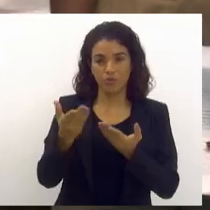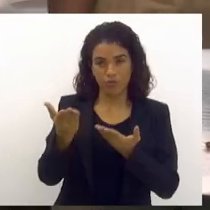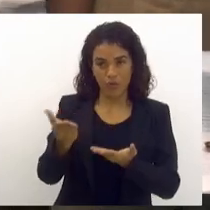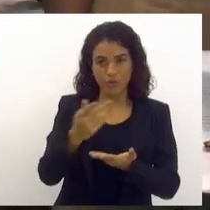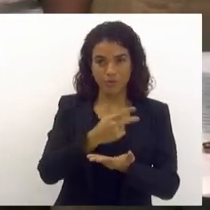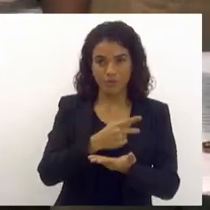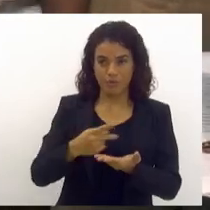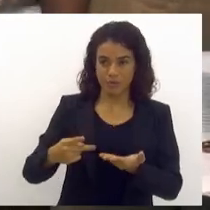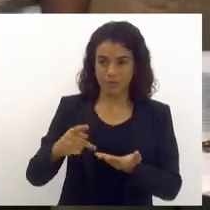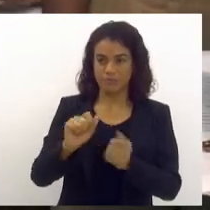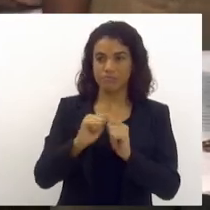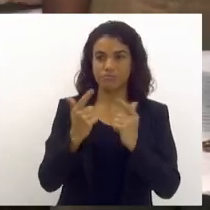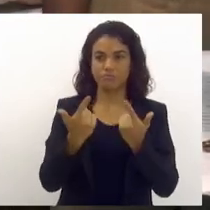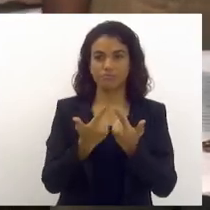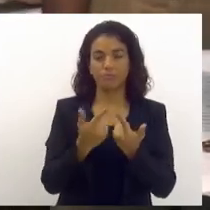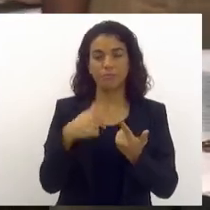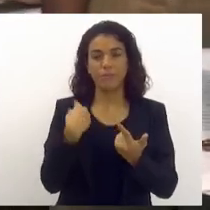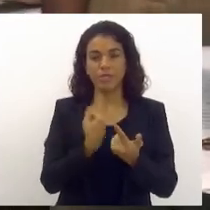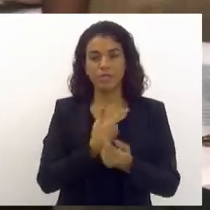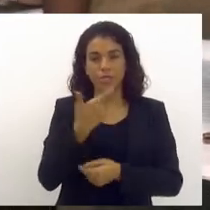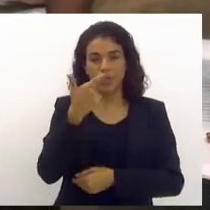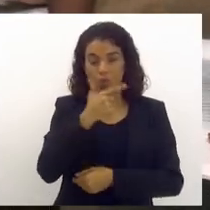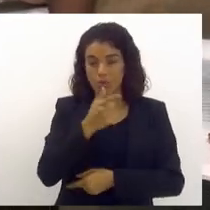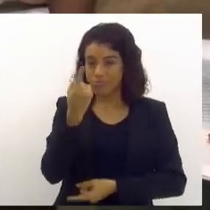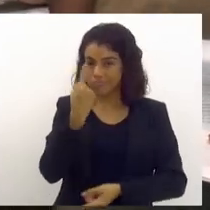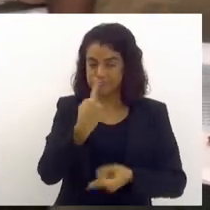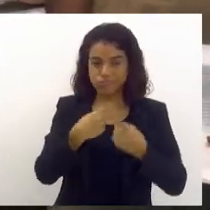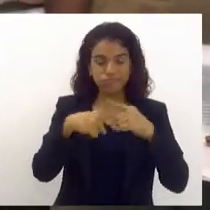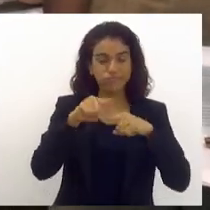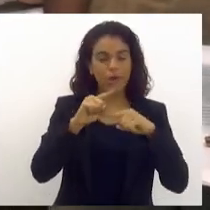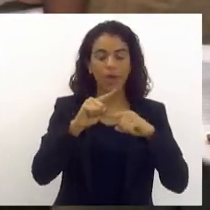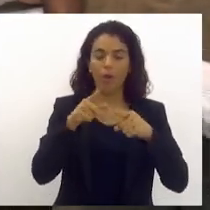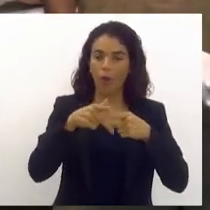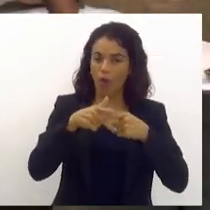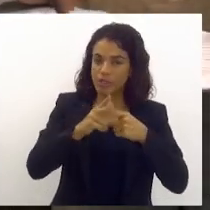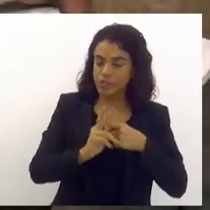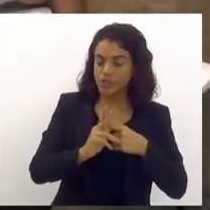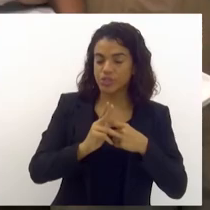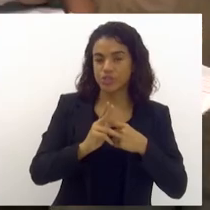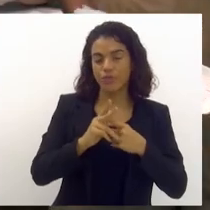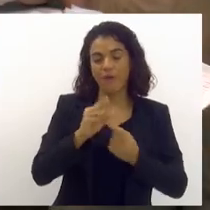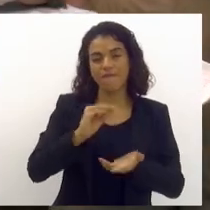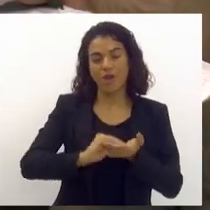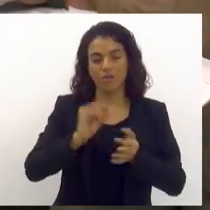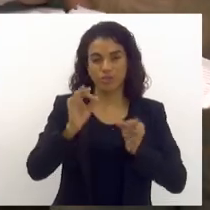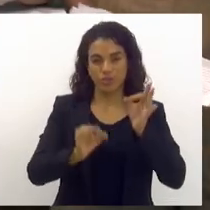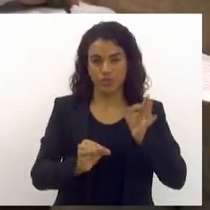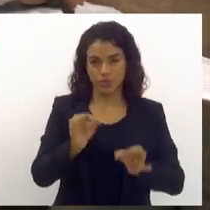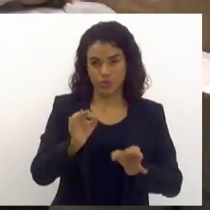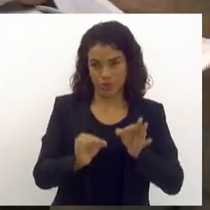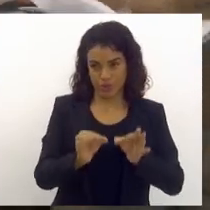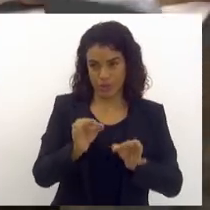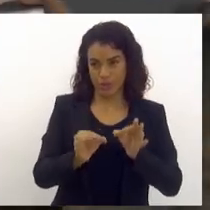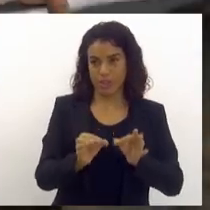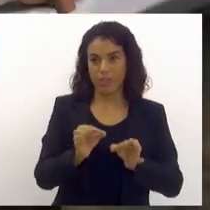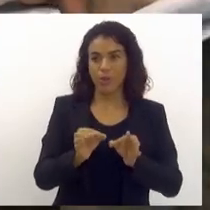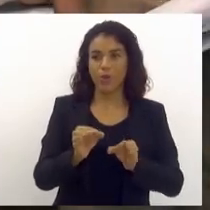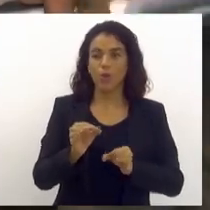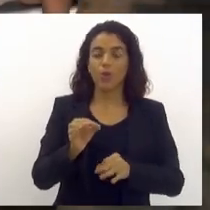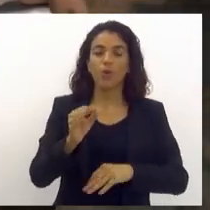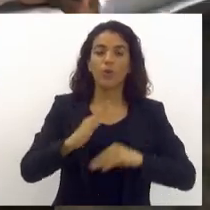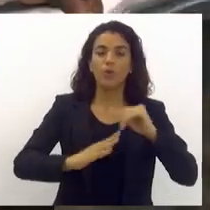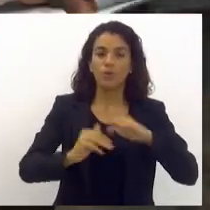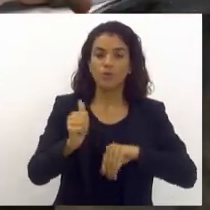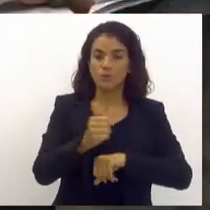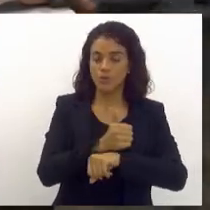dos líderes, para a gente corrigir uma injustiça histórica que estava acontecendo com os profissionais da saúde